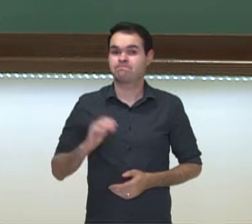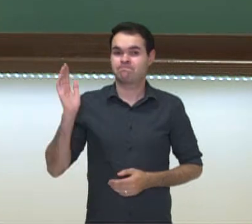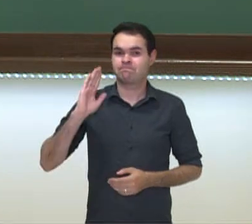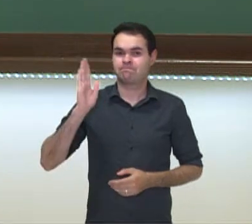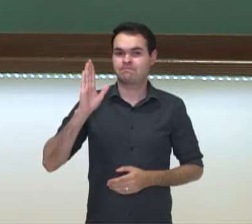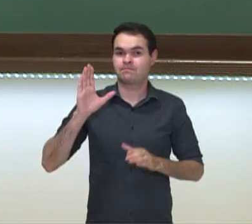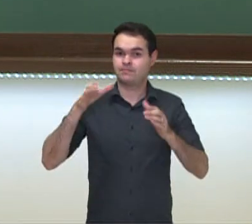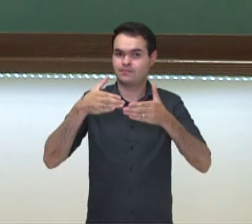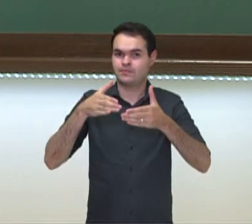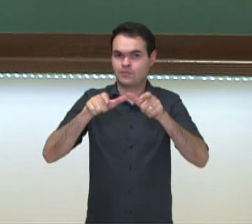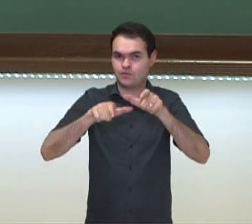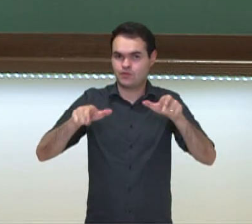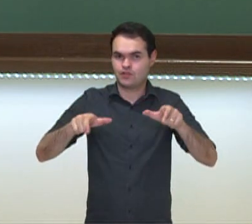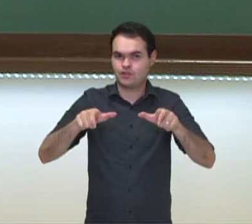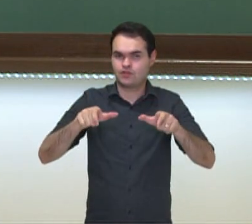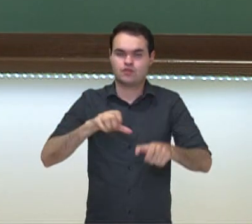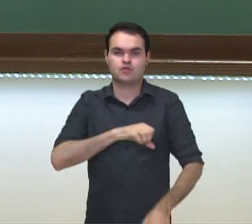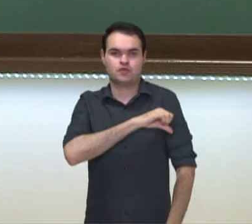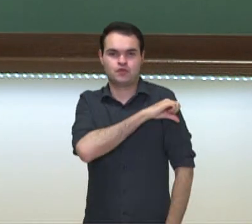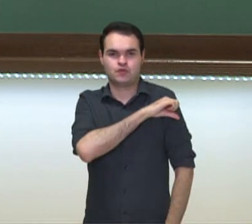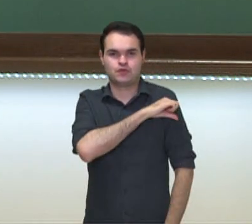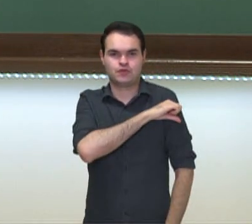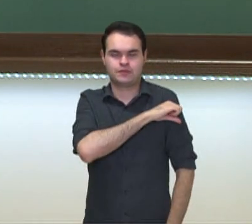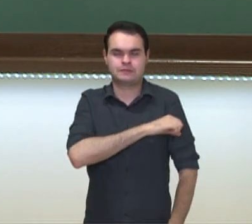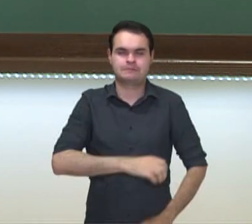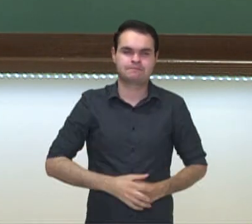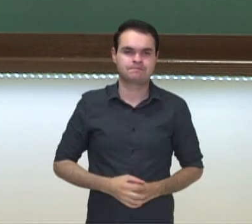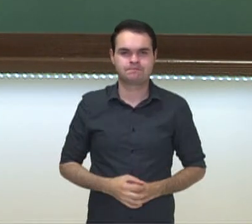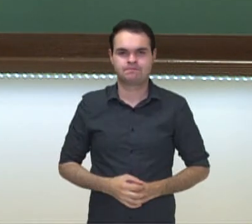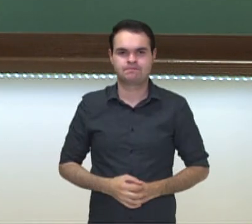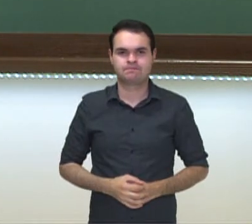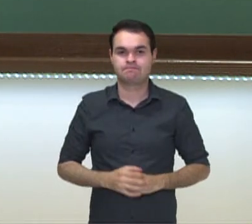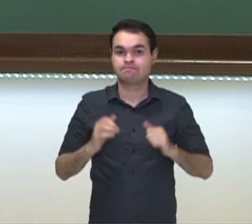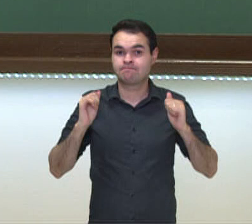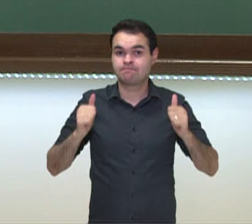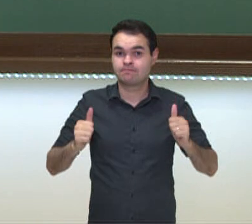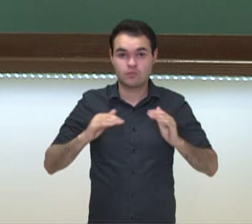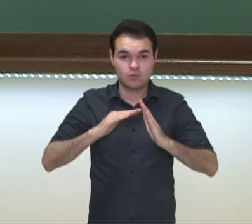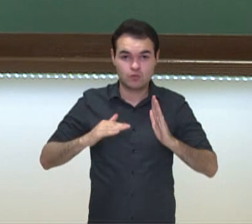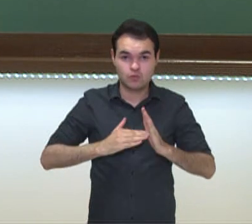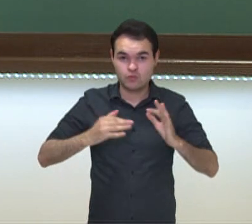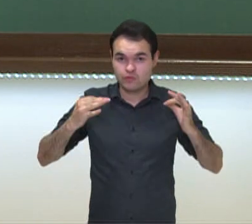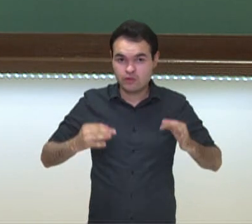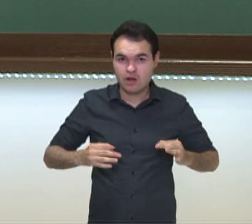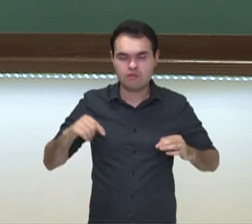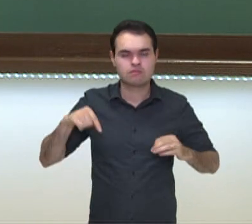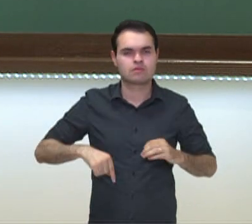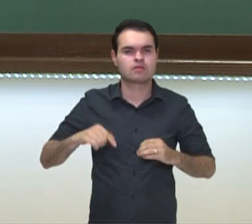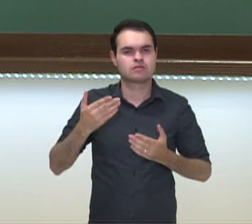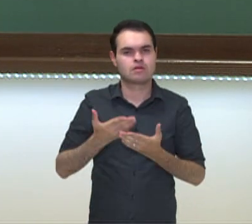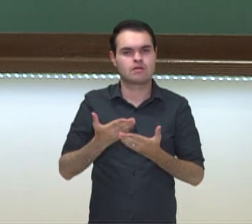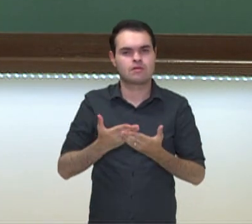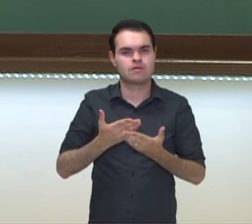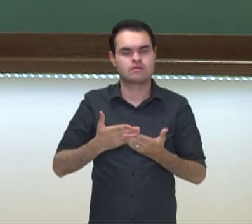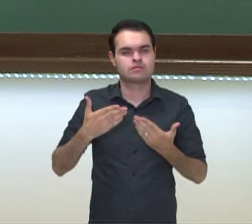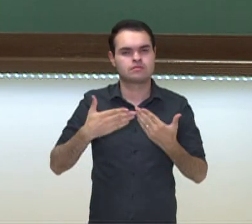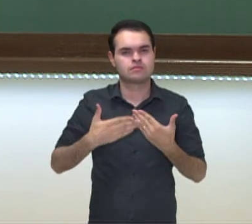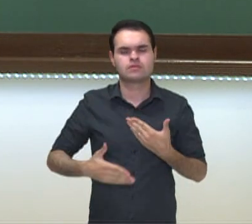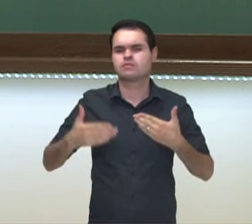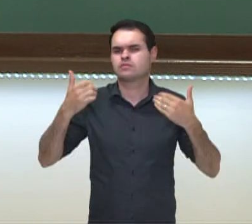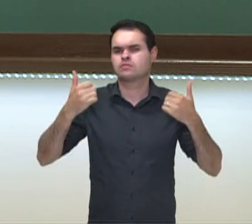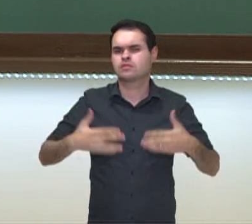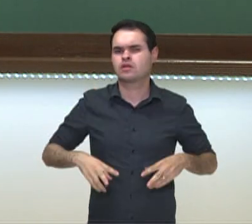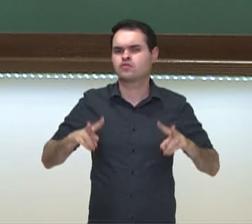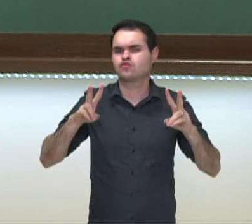Olá, estudantes do 9º ano do ensino fundamental. Tudo certo? Bom, nessa aula vamos falar sobre